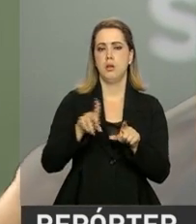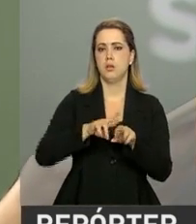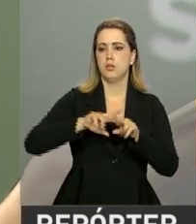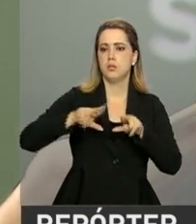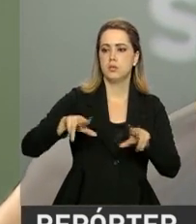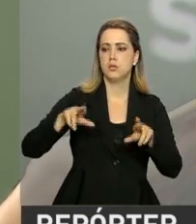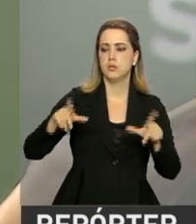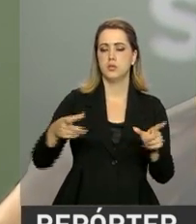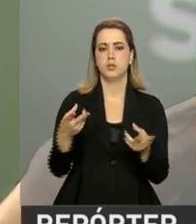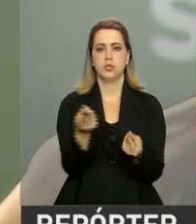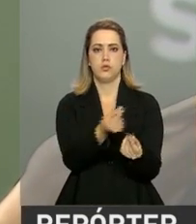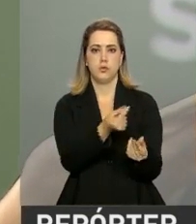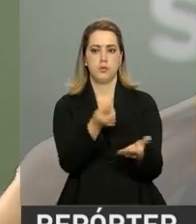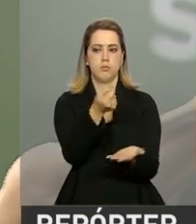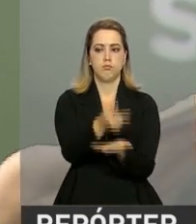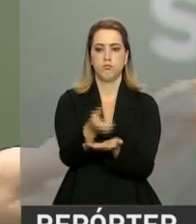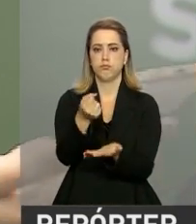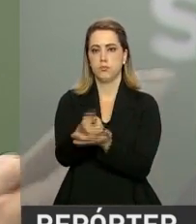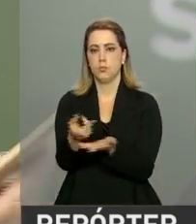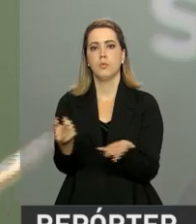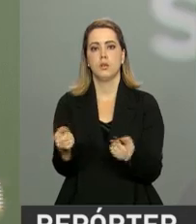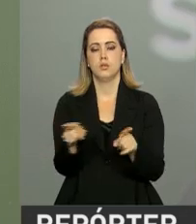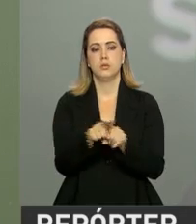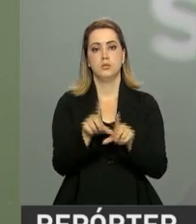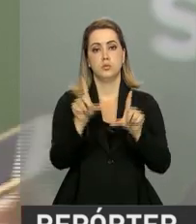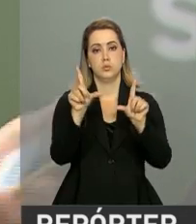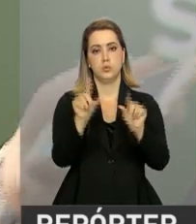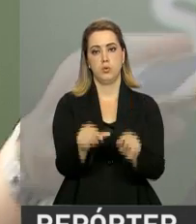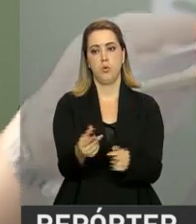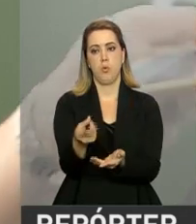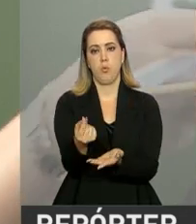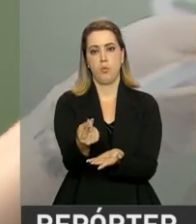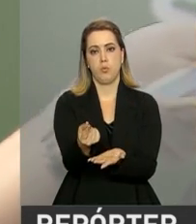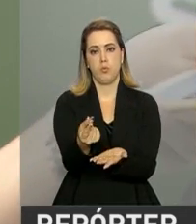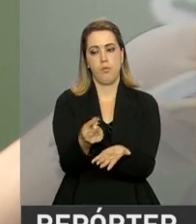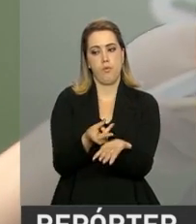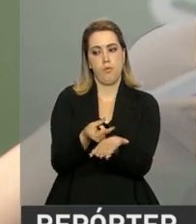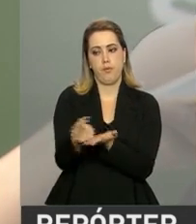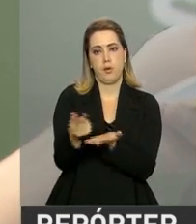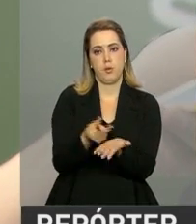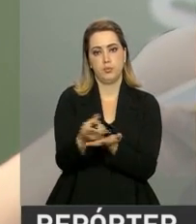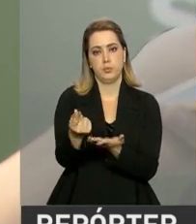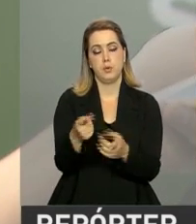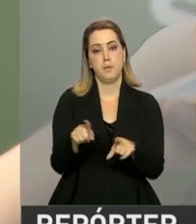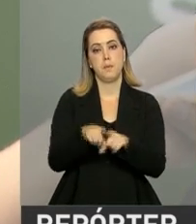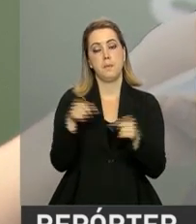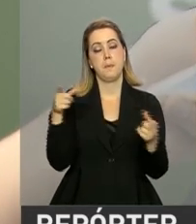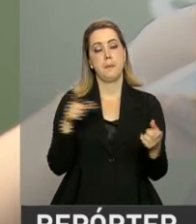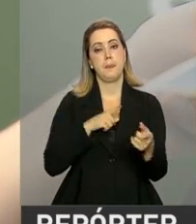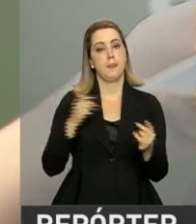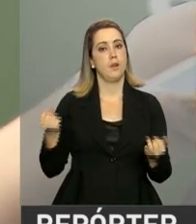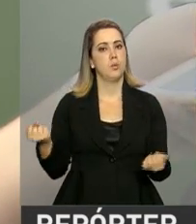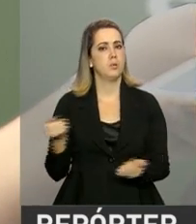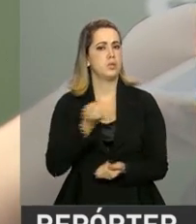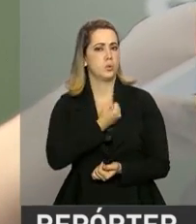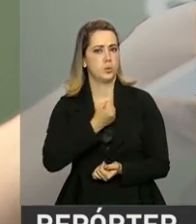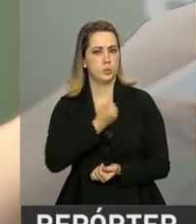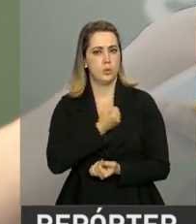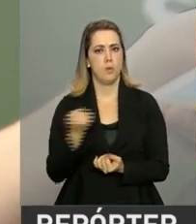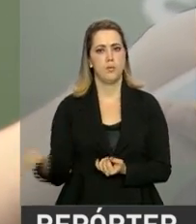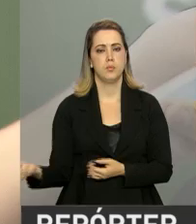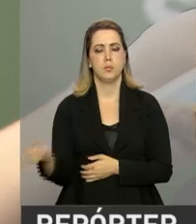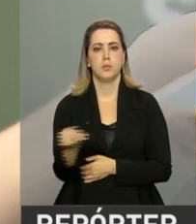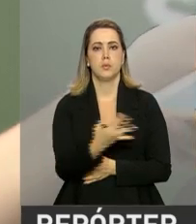das comodes e uma redução que causa uma redução do valor exportado por outro lado é um aumento das quantidades exportadas